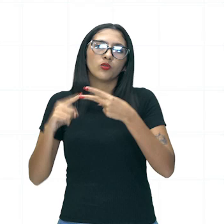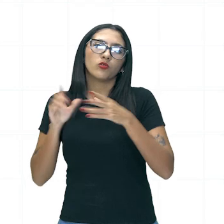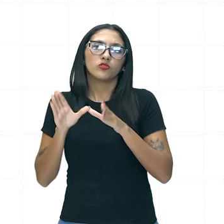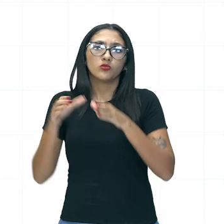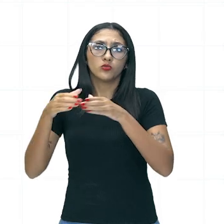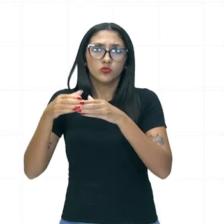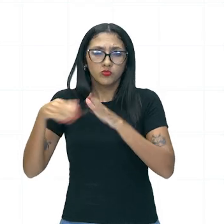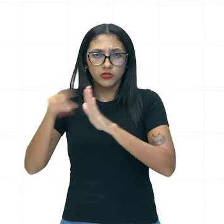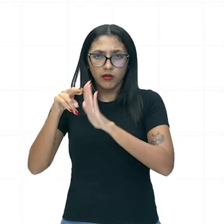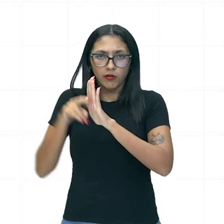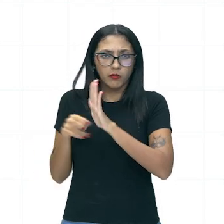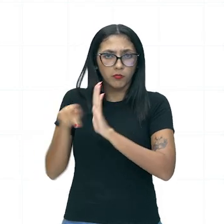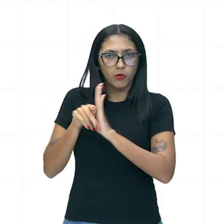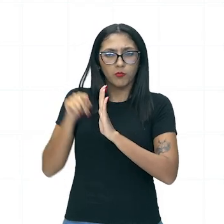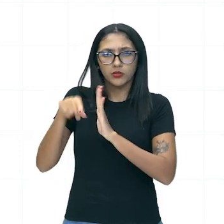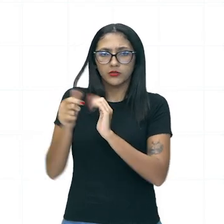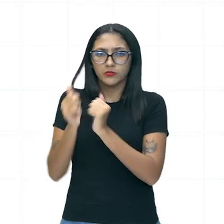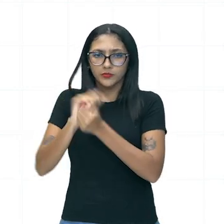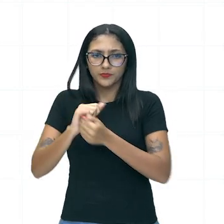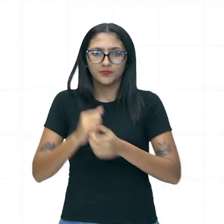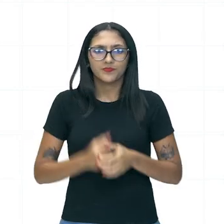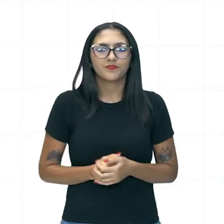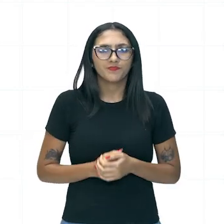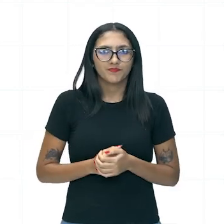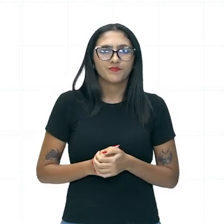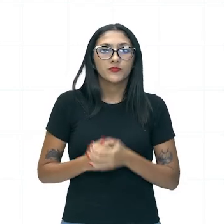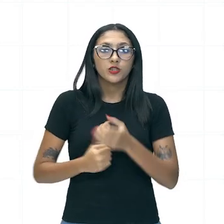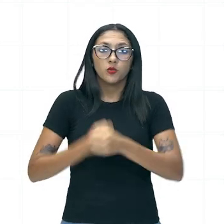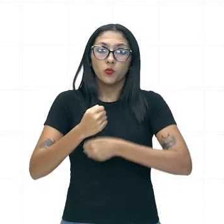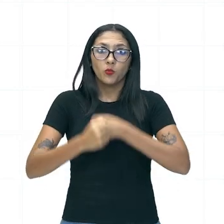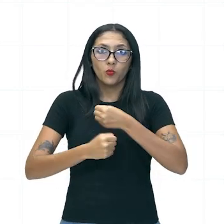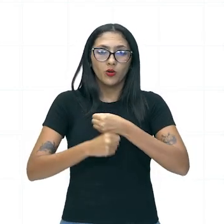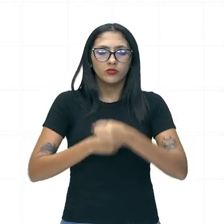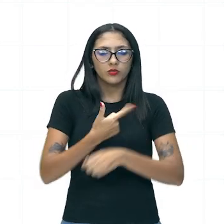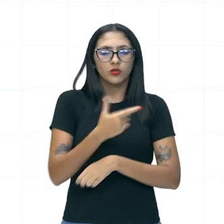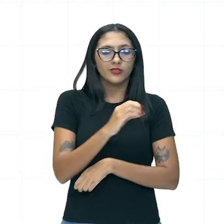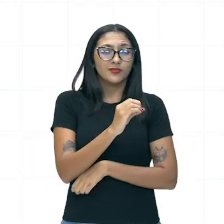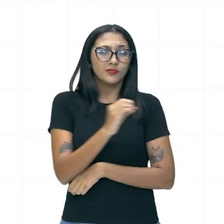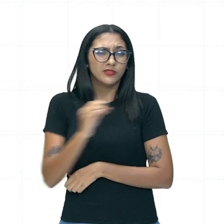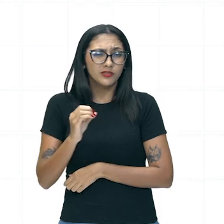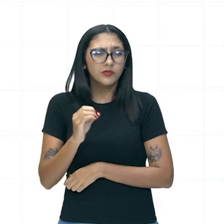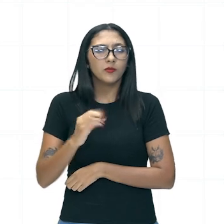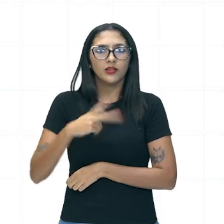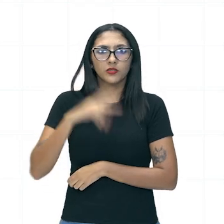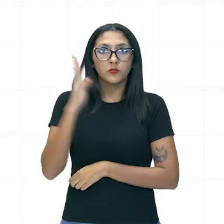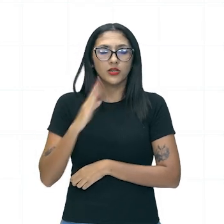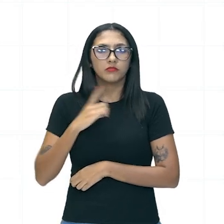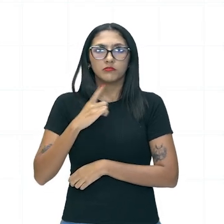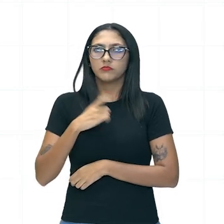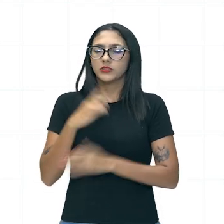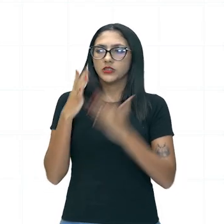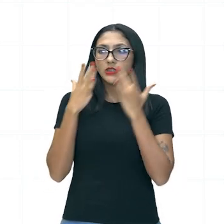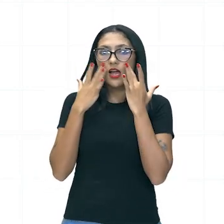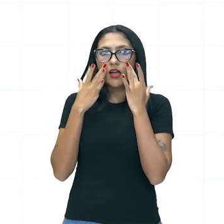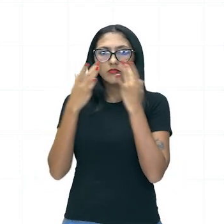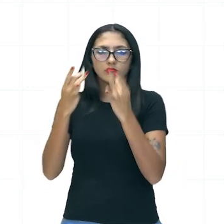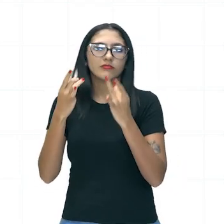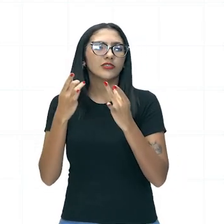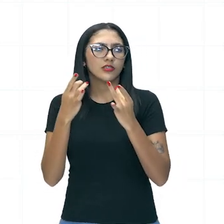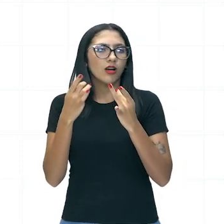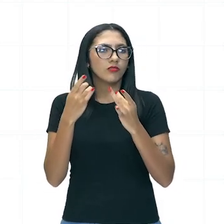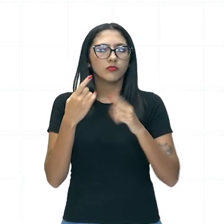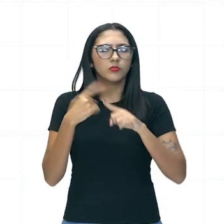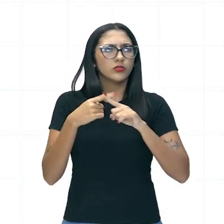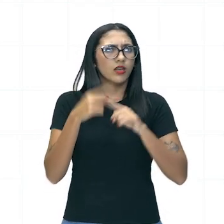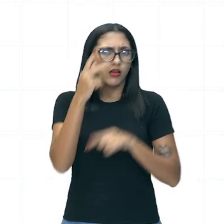né? Em 2000, o rugby tem maior visibilidade no Brasil porque ele ganhou espaço, né? As